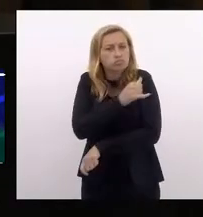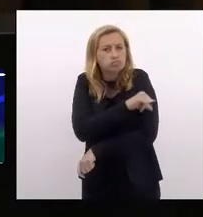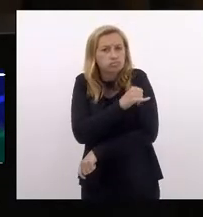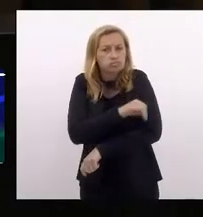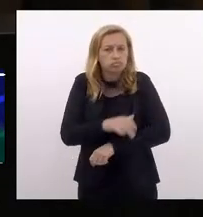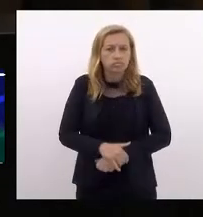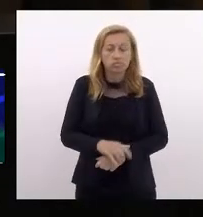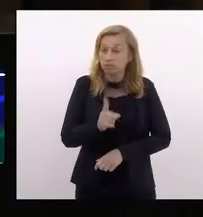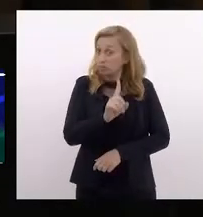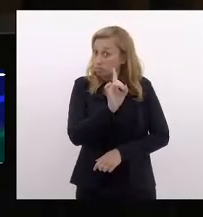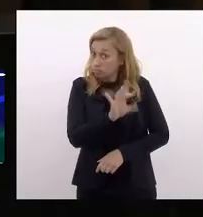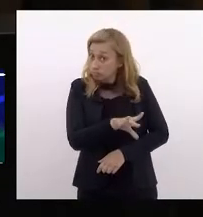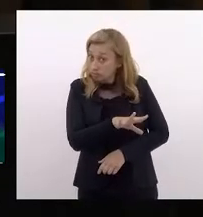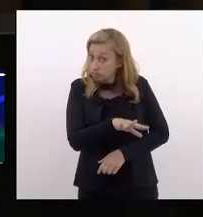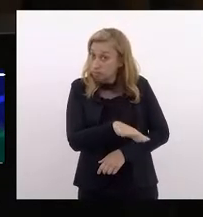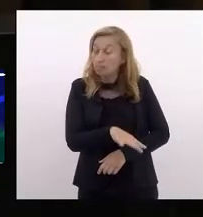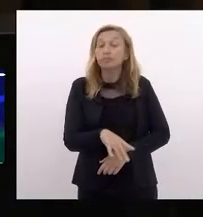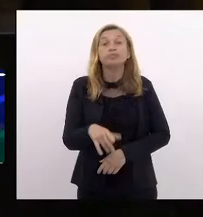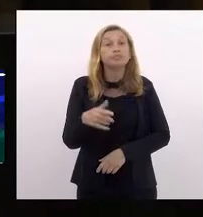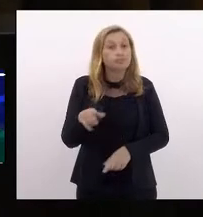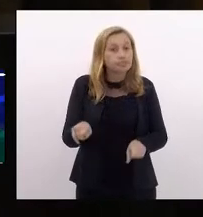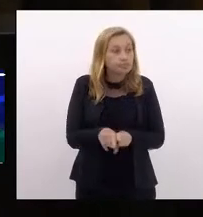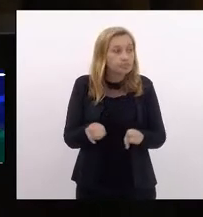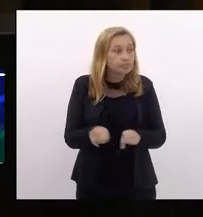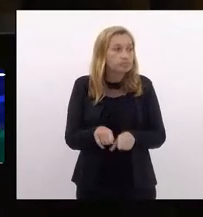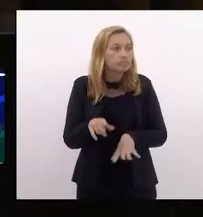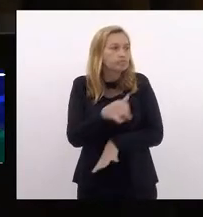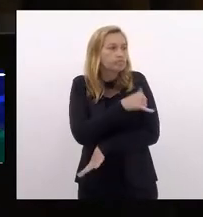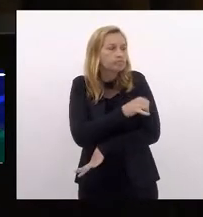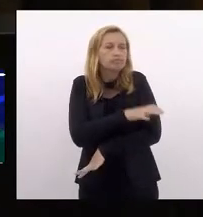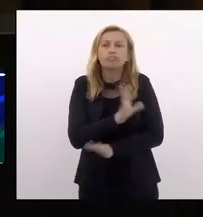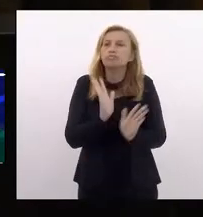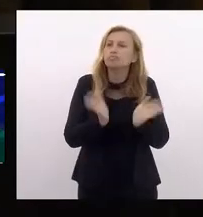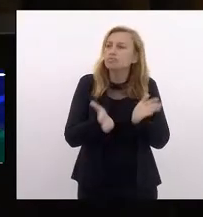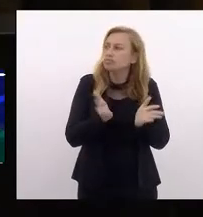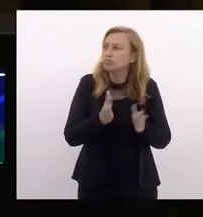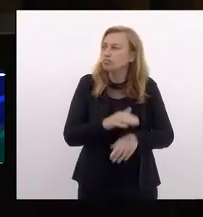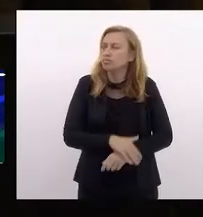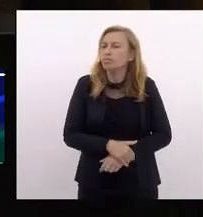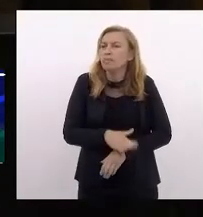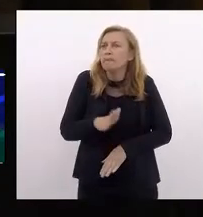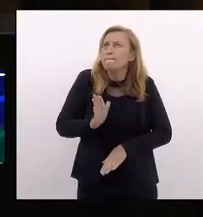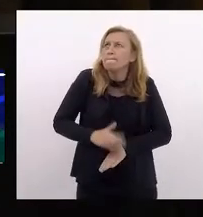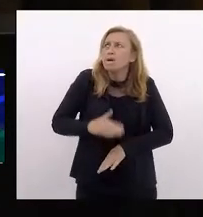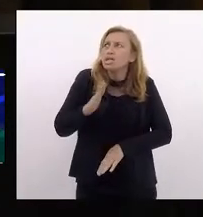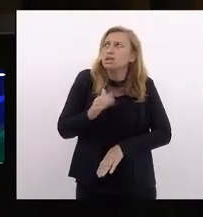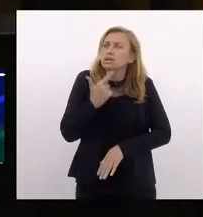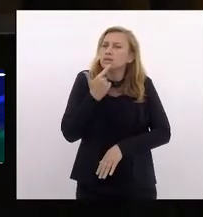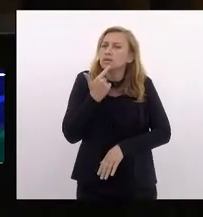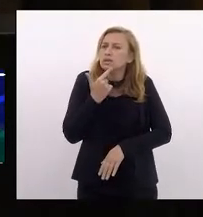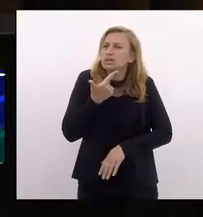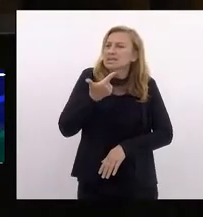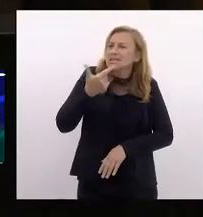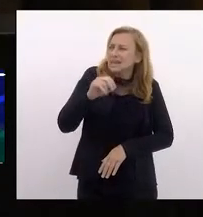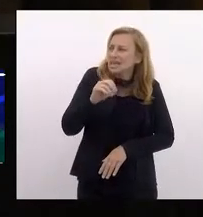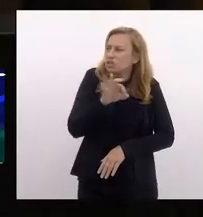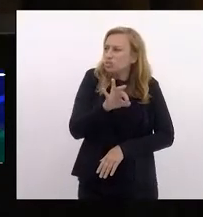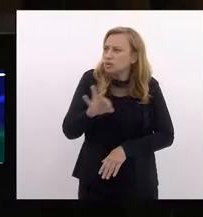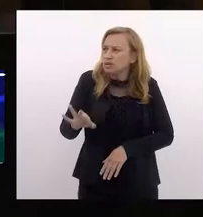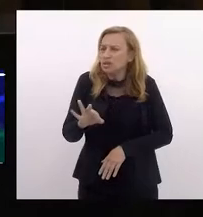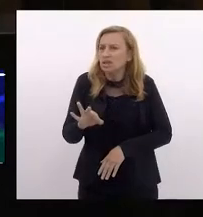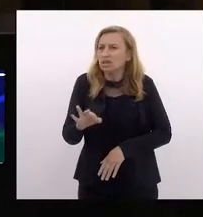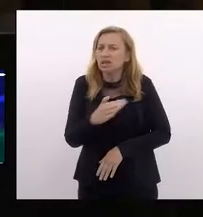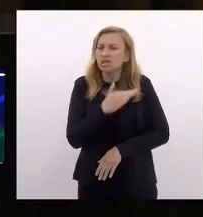Janeiro e não só isso a gente tem no Rio de Janeiro de hoje mas de 10 por